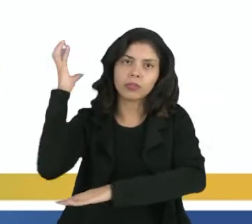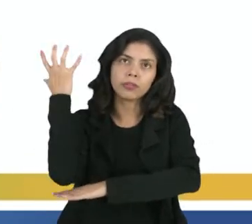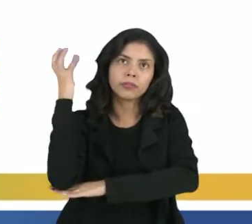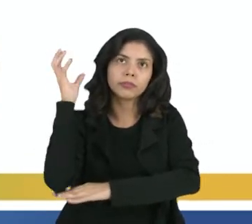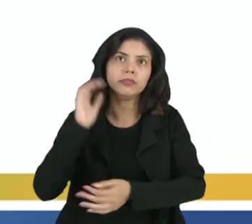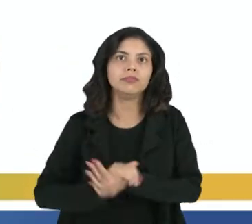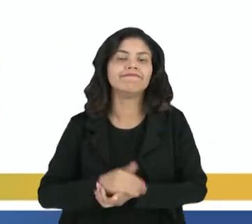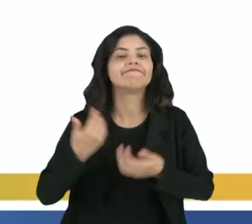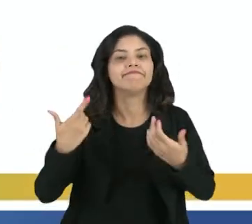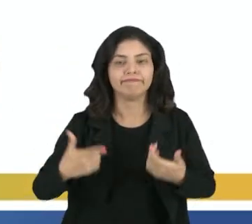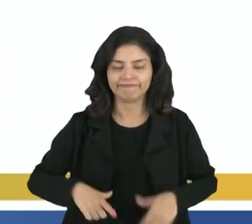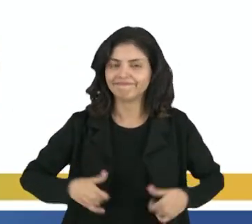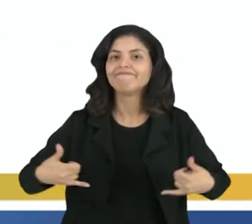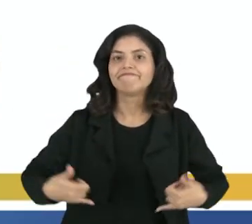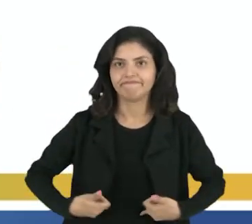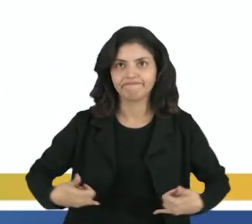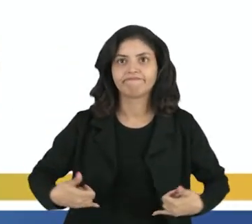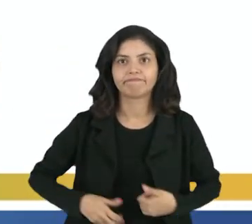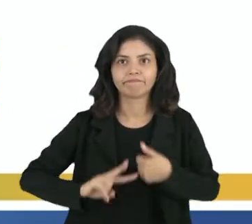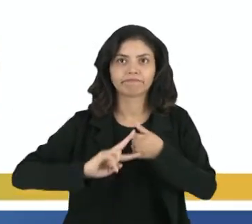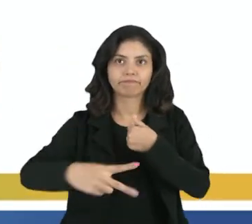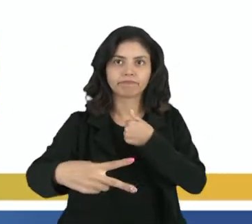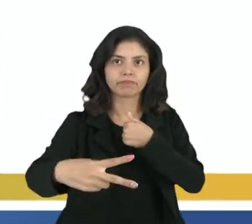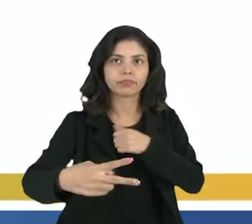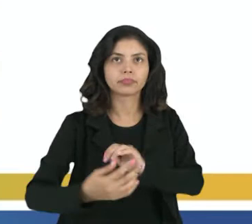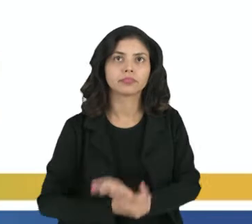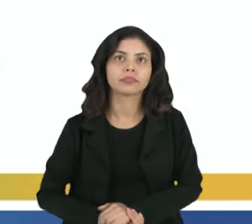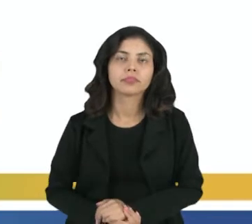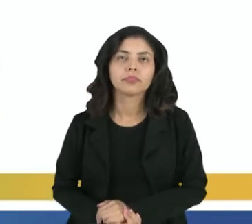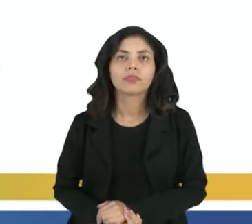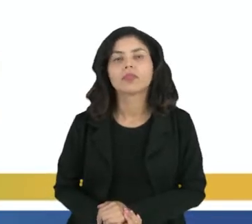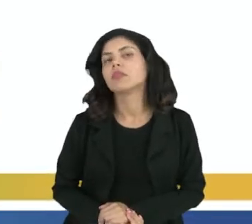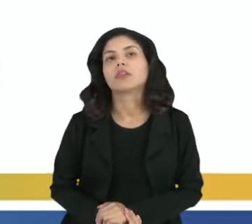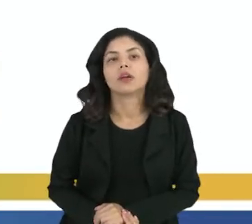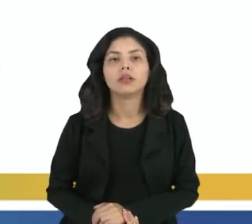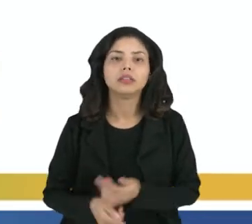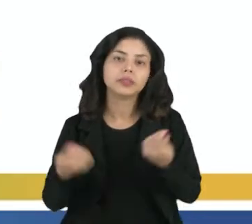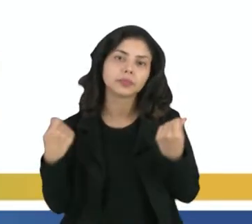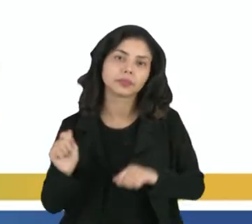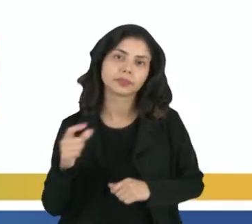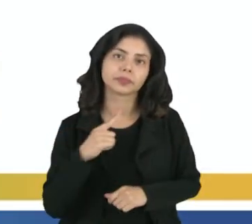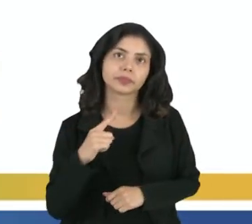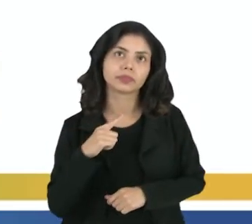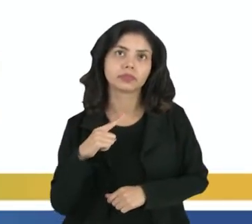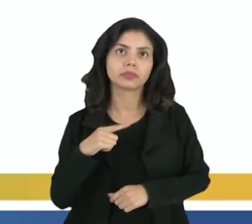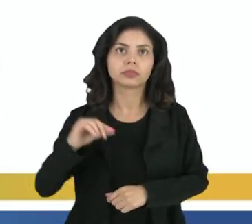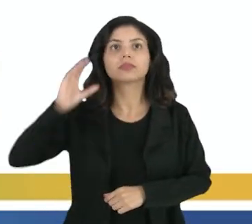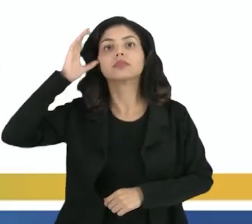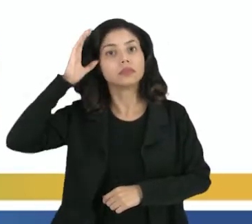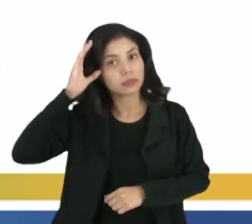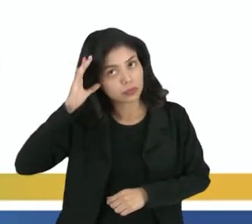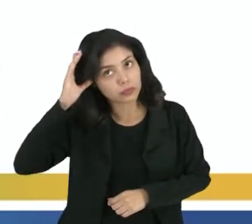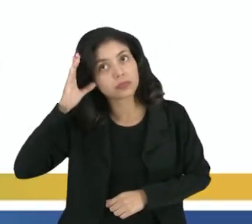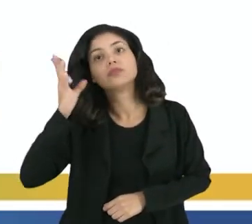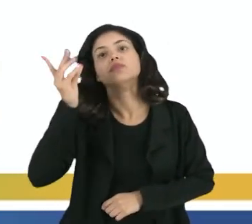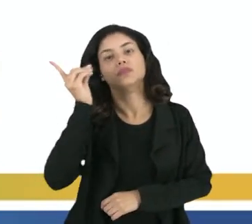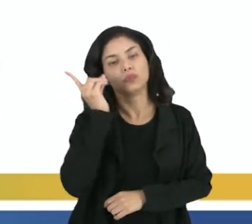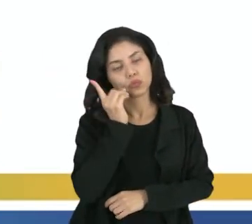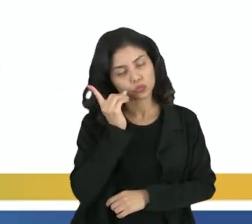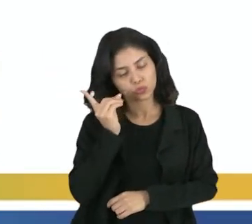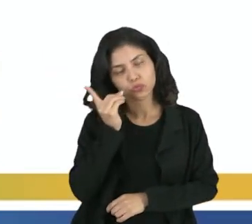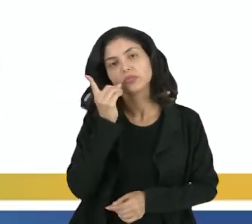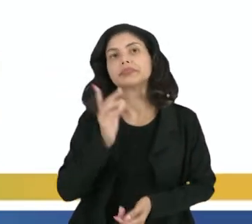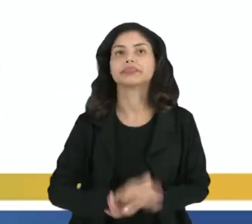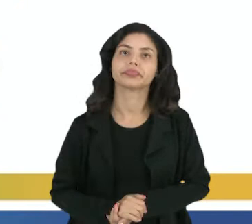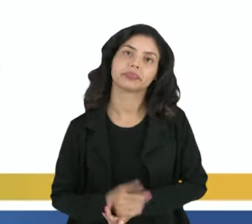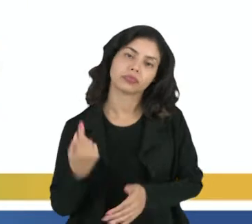consequências. Então, como que a gente pode observar aqui, né? É necessário, então, a nossa consciência diariamente